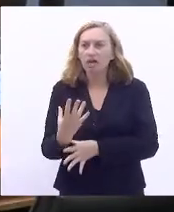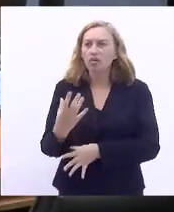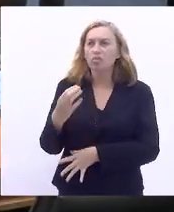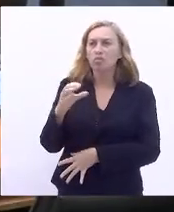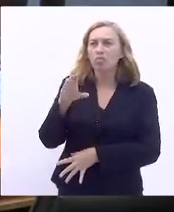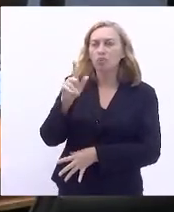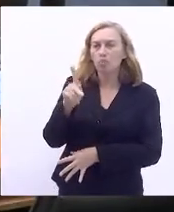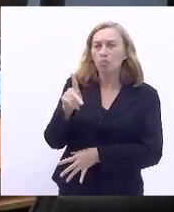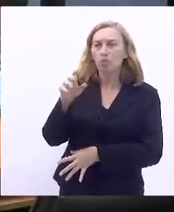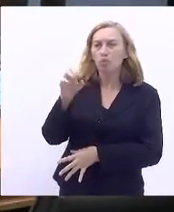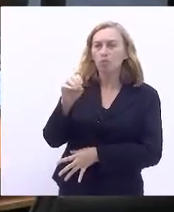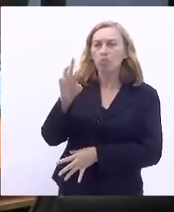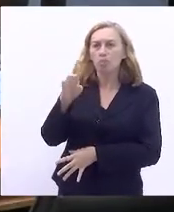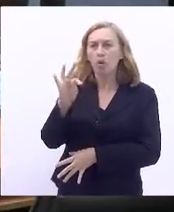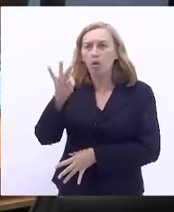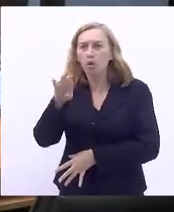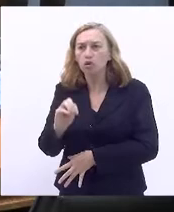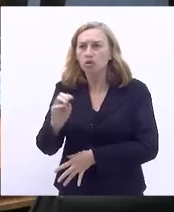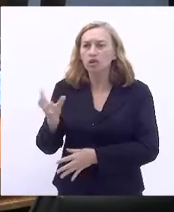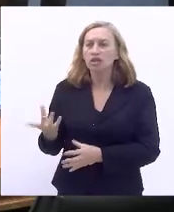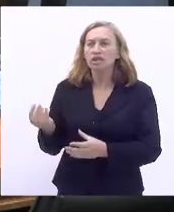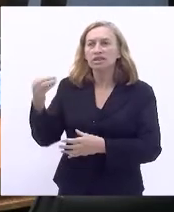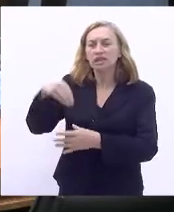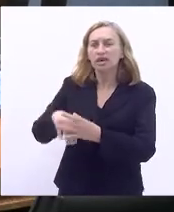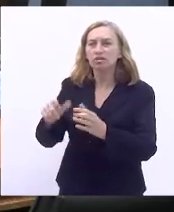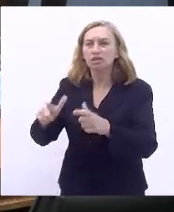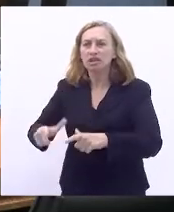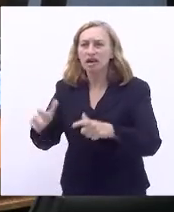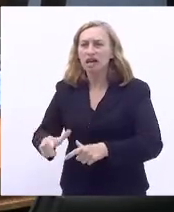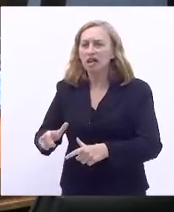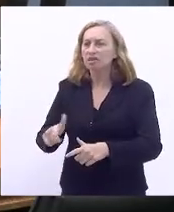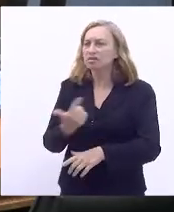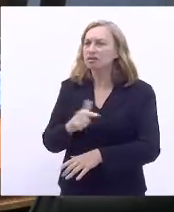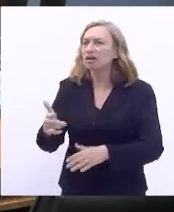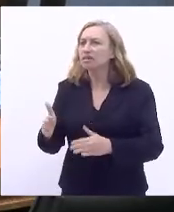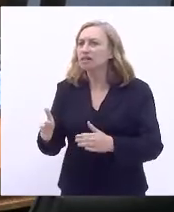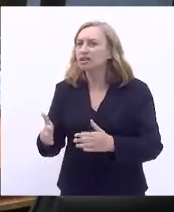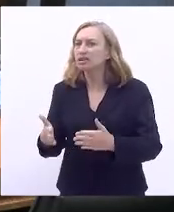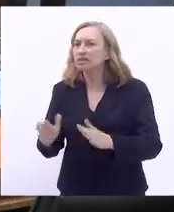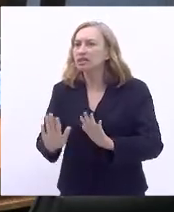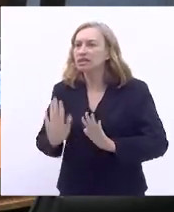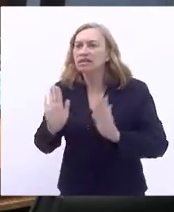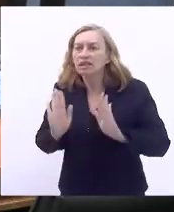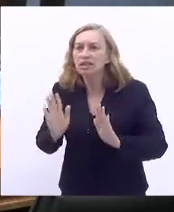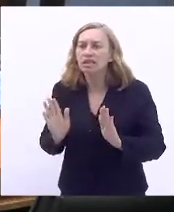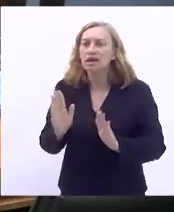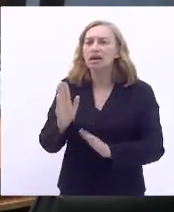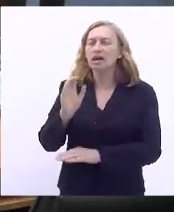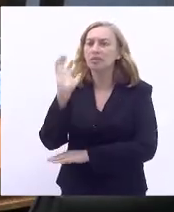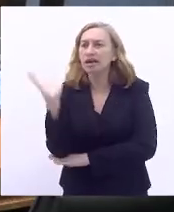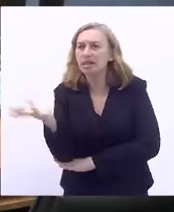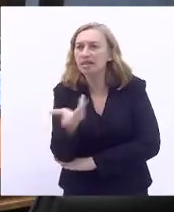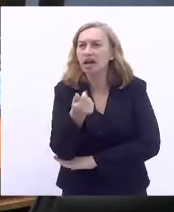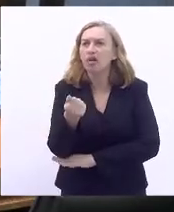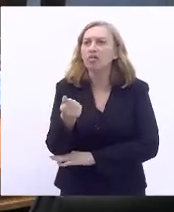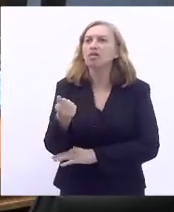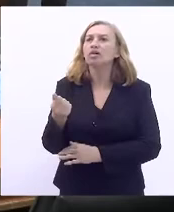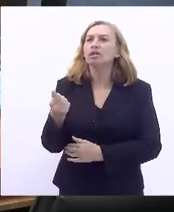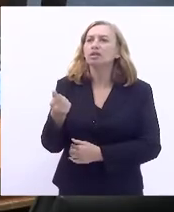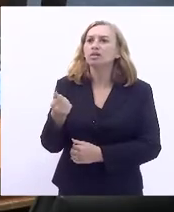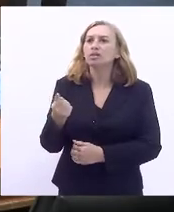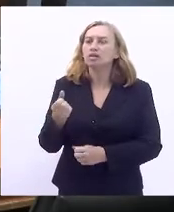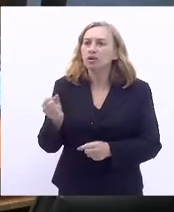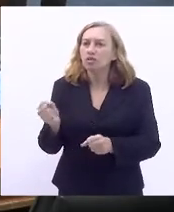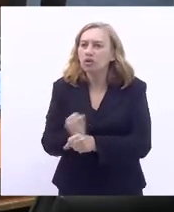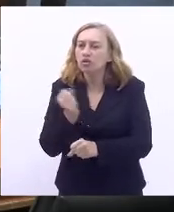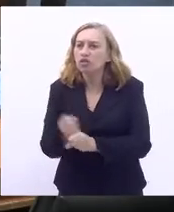área que não estava na licença. Não estava na licença ambiental. Isso nem estava o porto. Não, o porto está aí, não. Mas não, eles construíram um